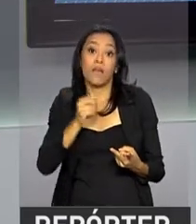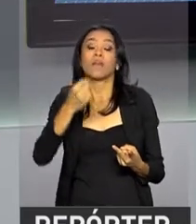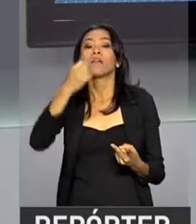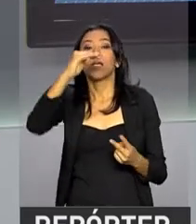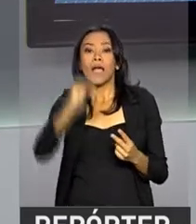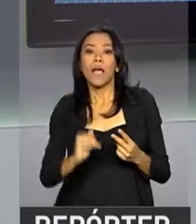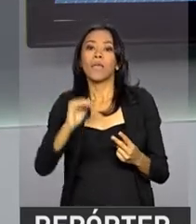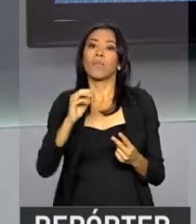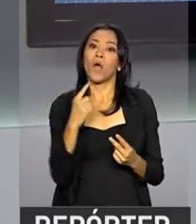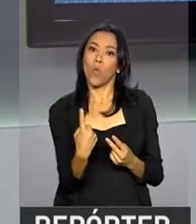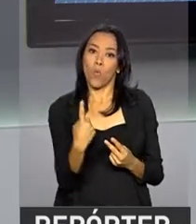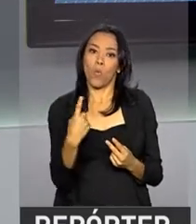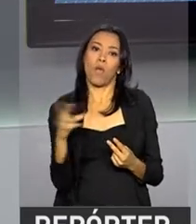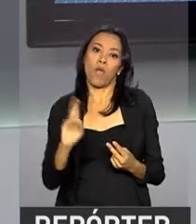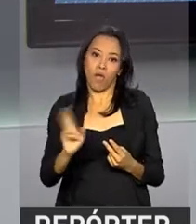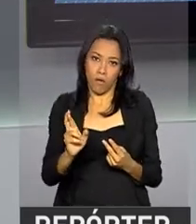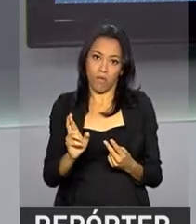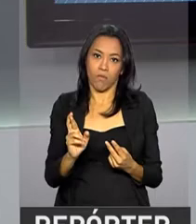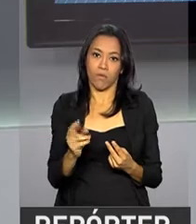2,00 para R$ 1,00 a cada